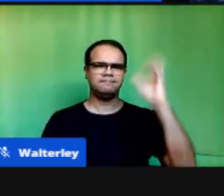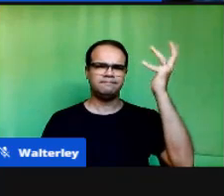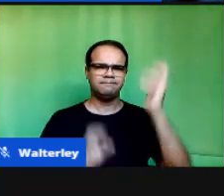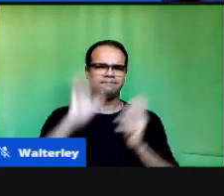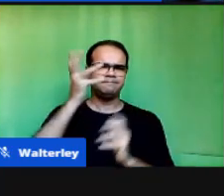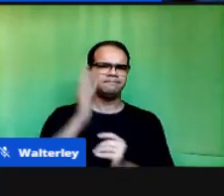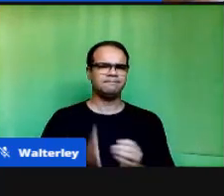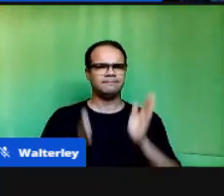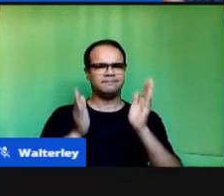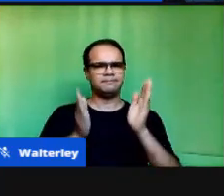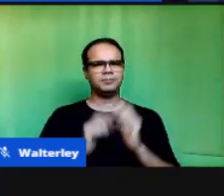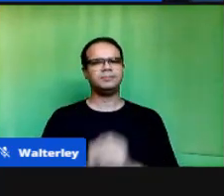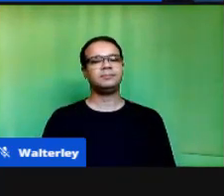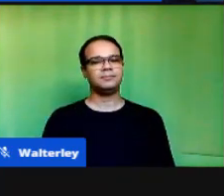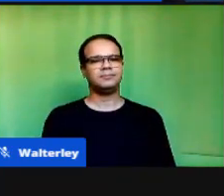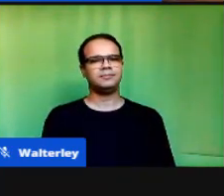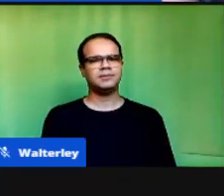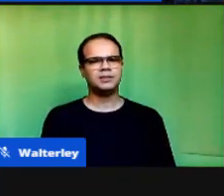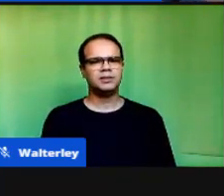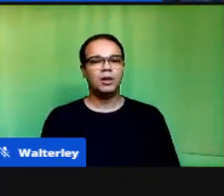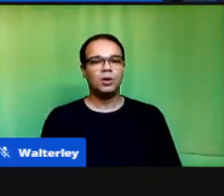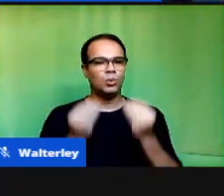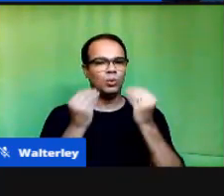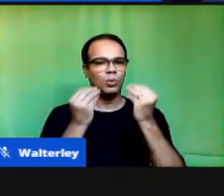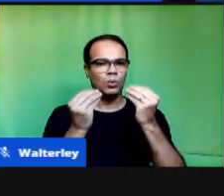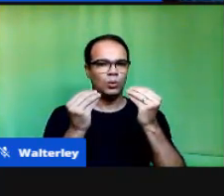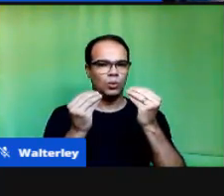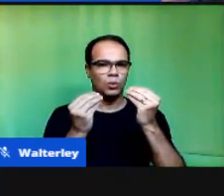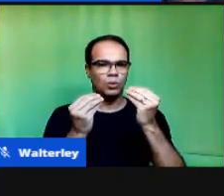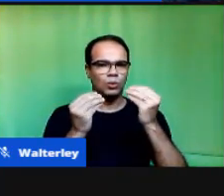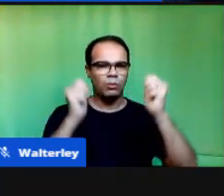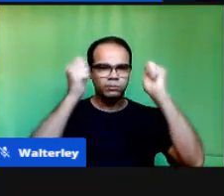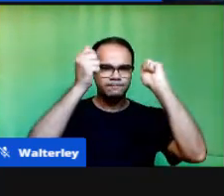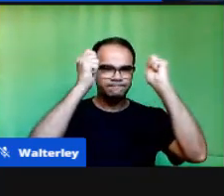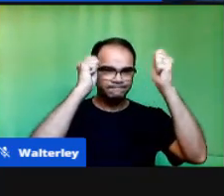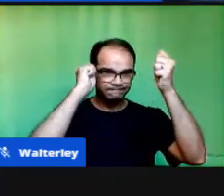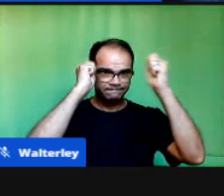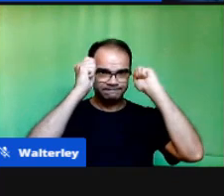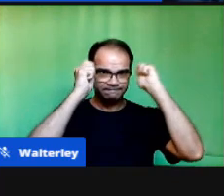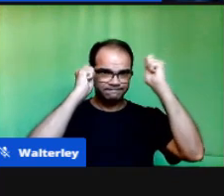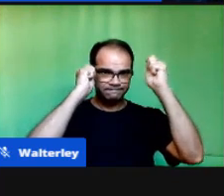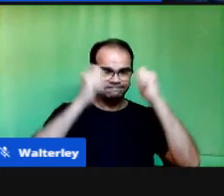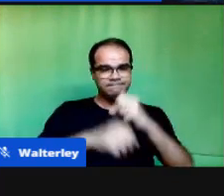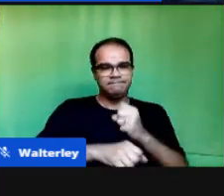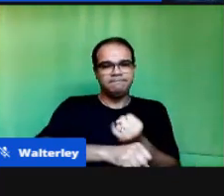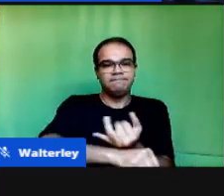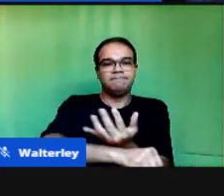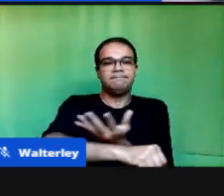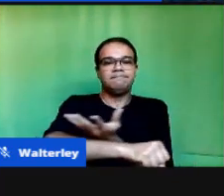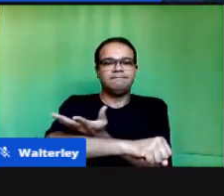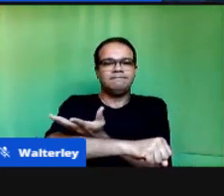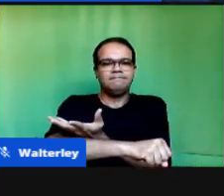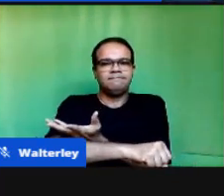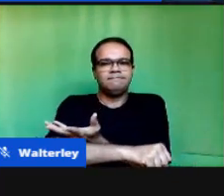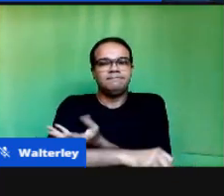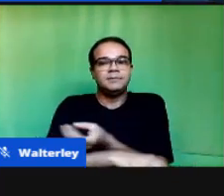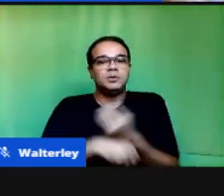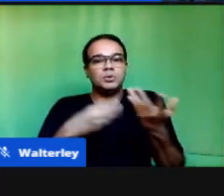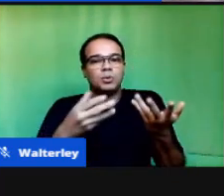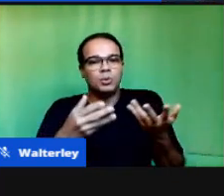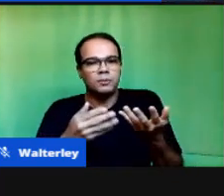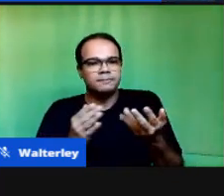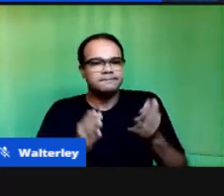De trabalhar com ela, como é que eu vou me retomar? Como é que eu vou me posicionar? Que sentimento e que emoção eu preciso canalizar para dar